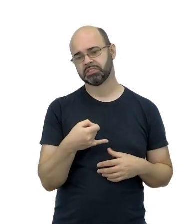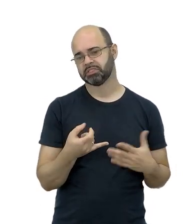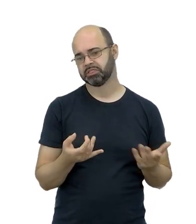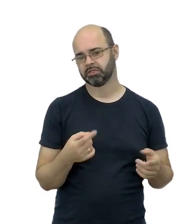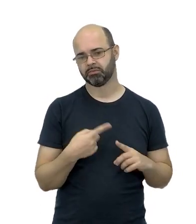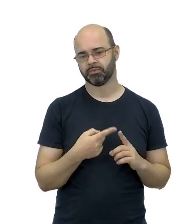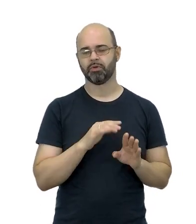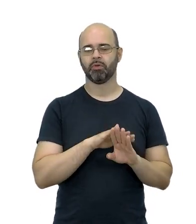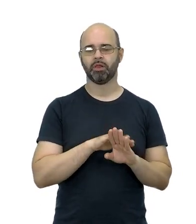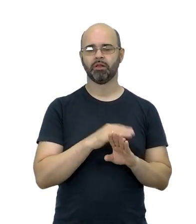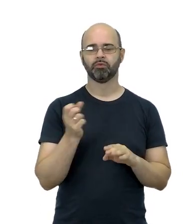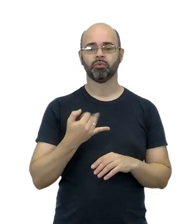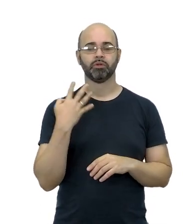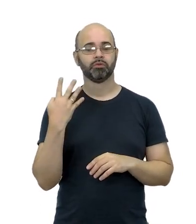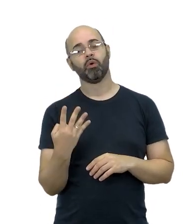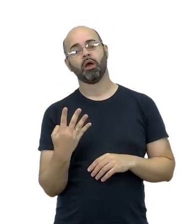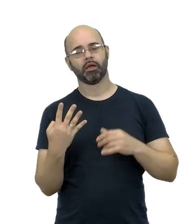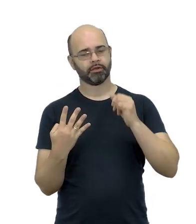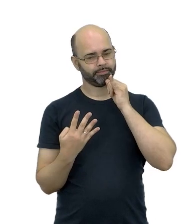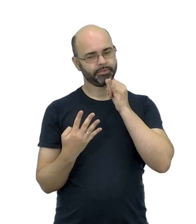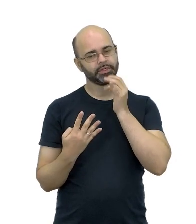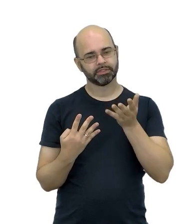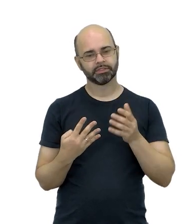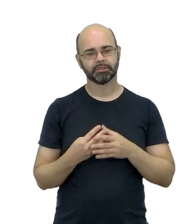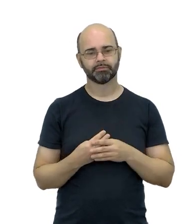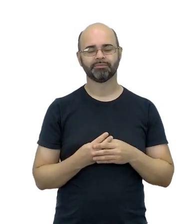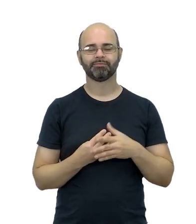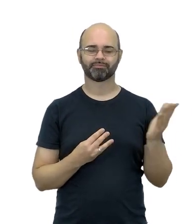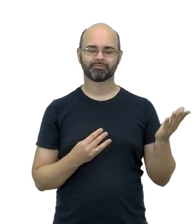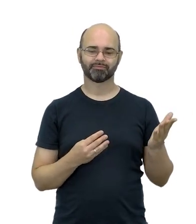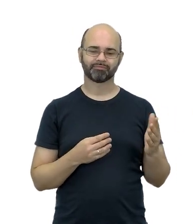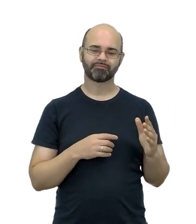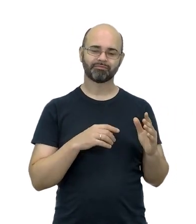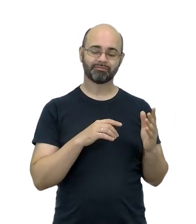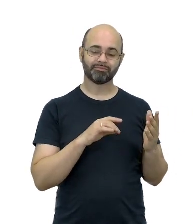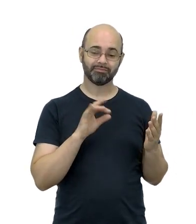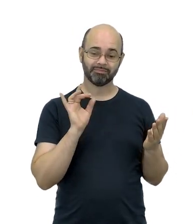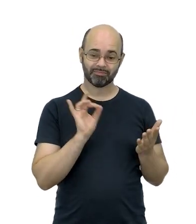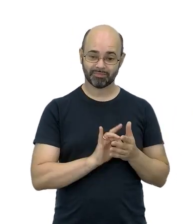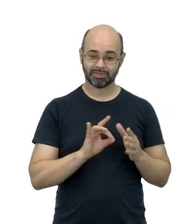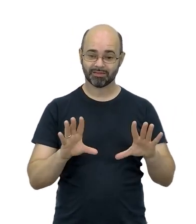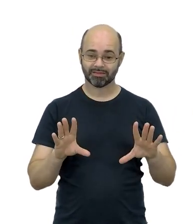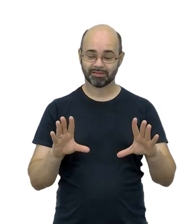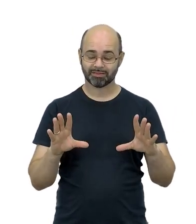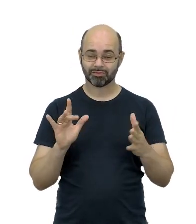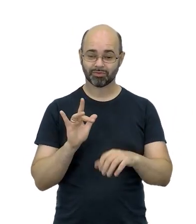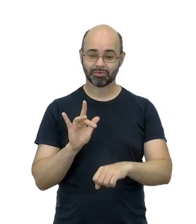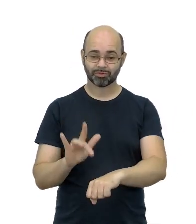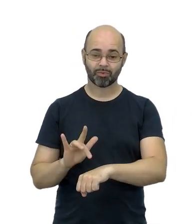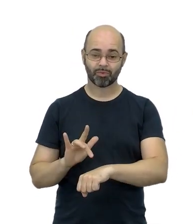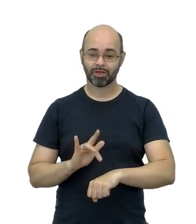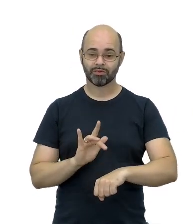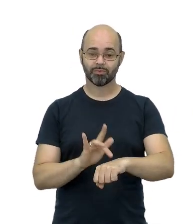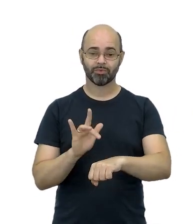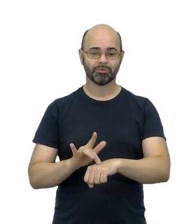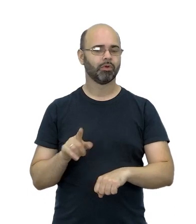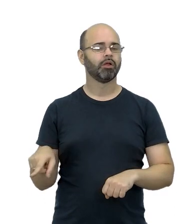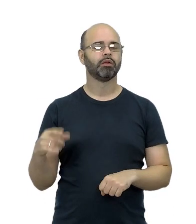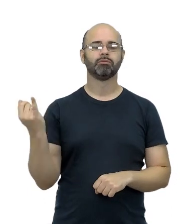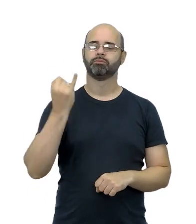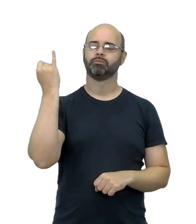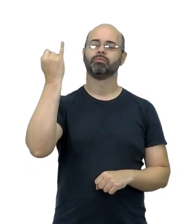4 lados, mas esse sair do material e ir para o concreto é muito rico para eles. Na